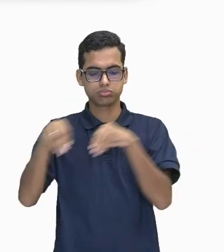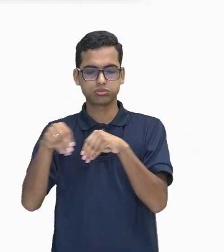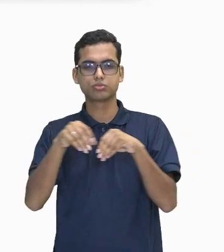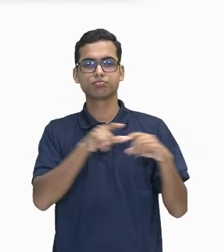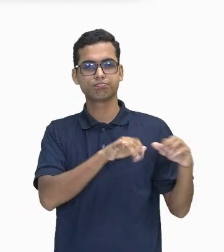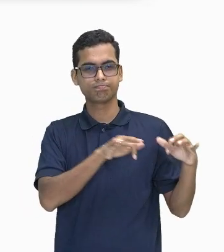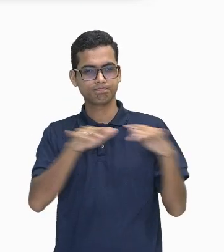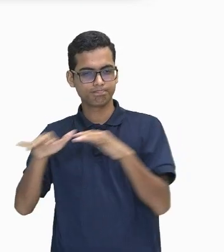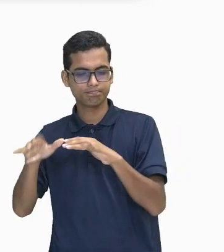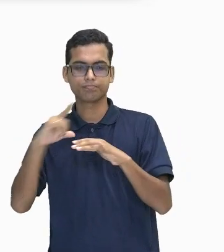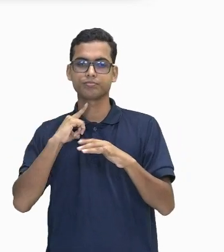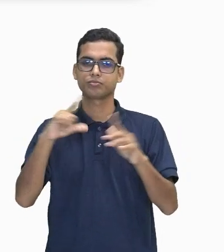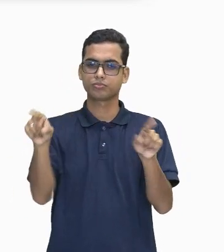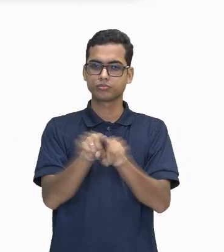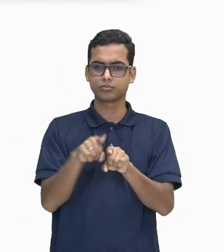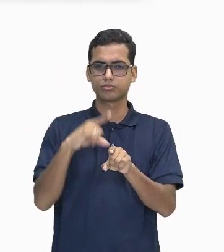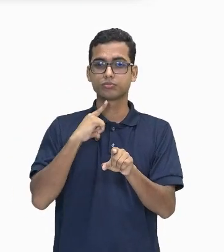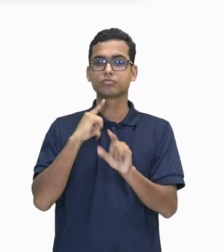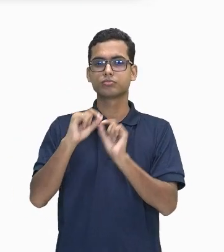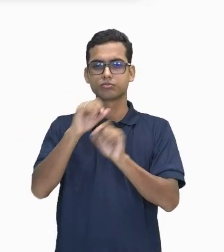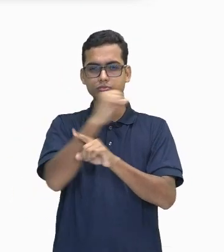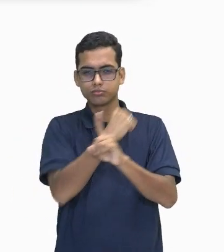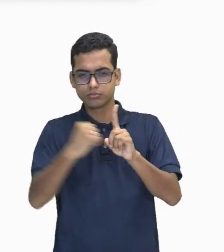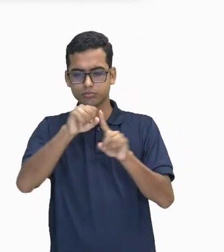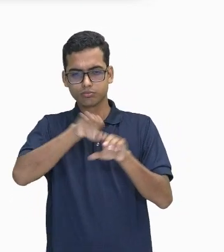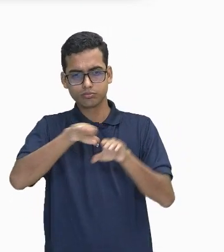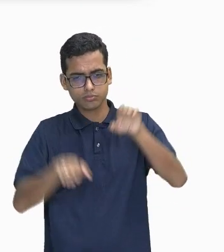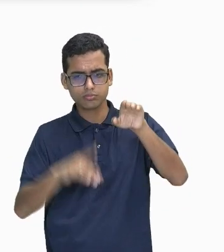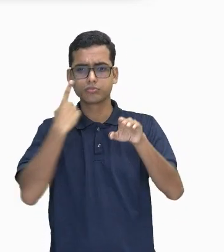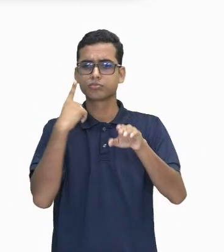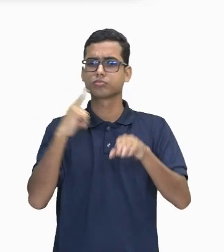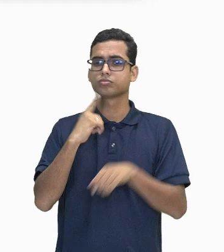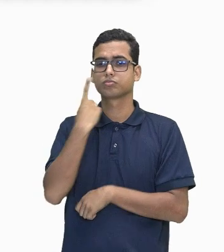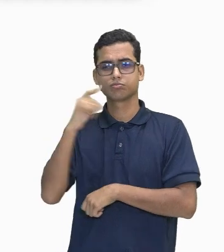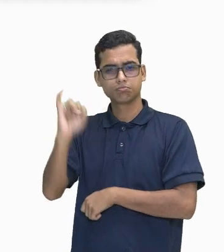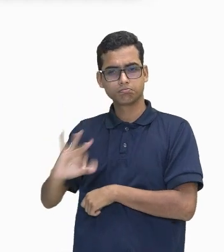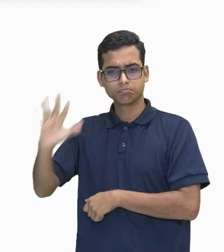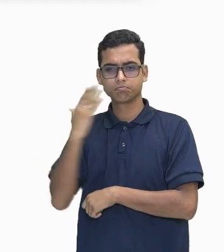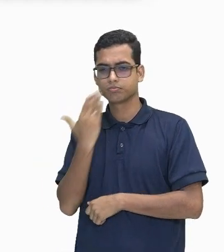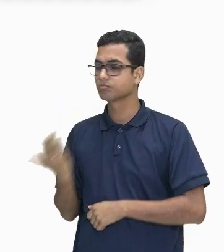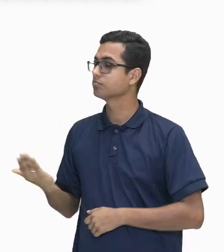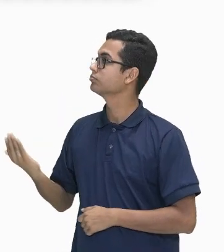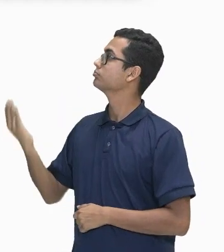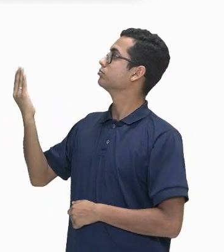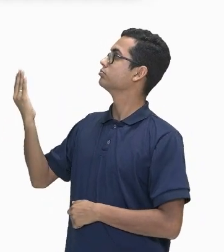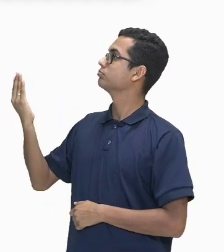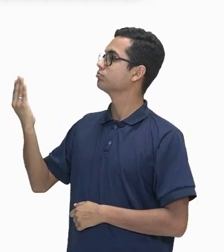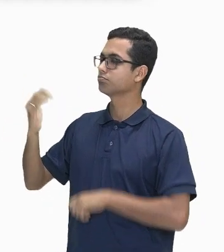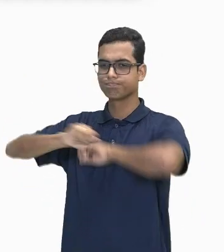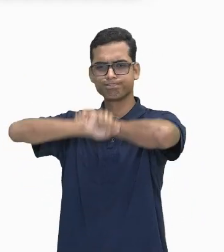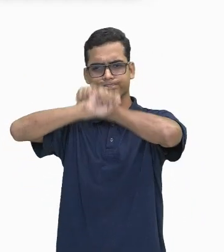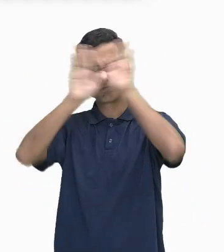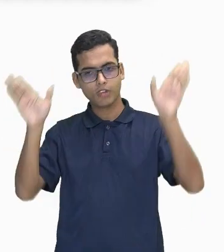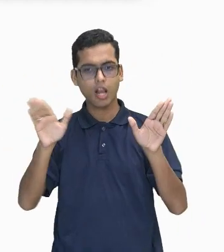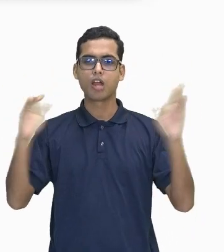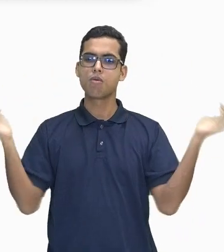né? Nas cidades, essas desigualdades sociais, como a gente pode observar aí na imagem, elas são evidentes, né? A gente tem